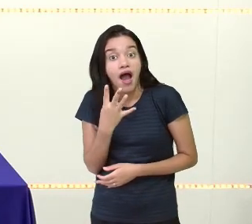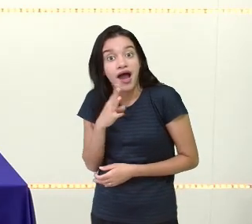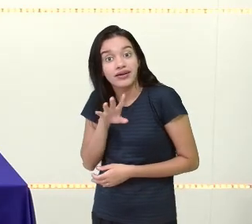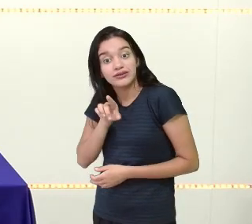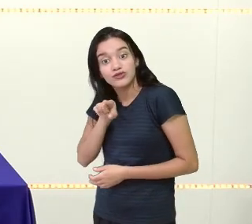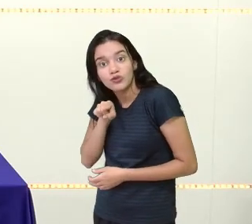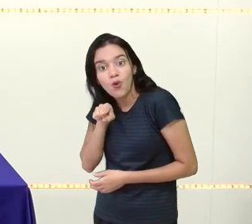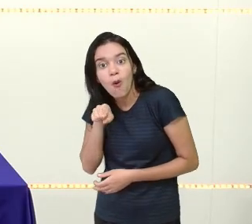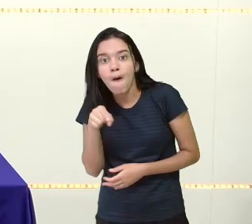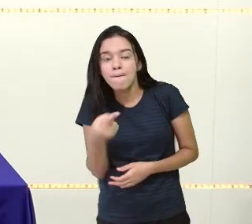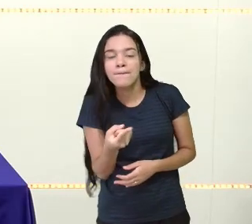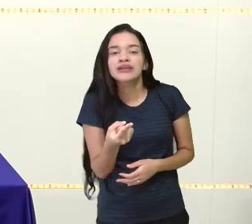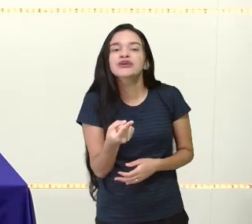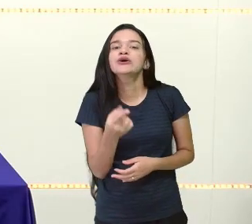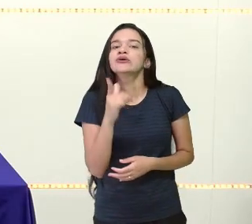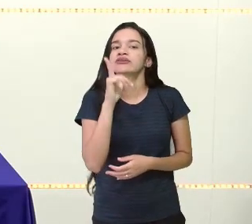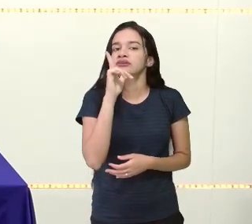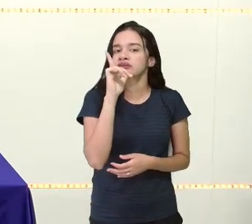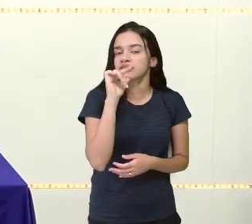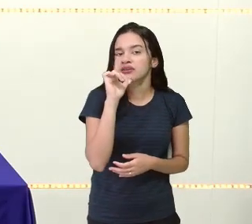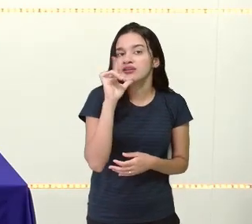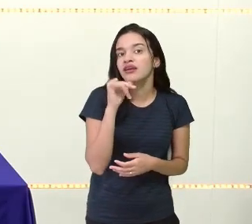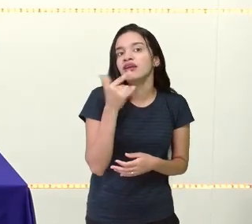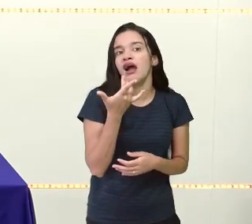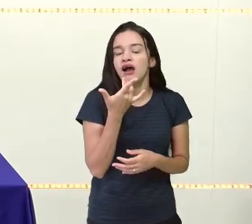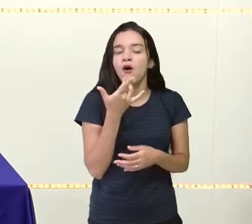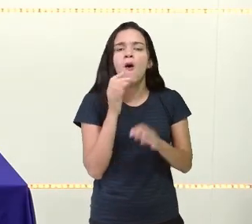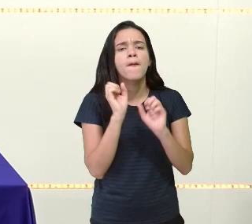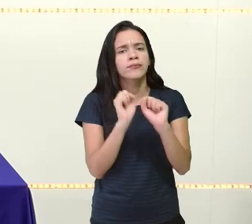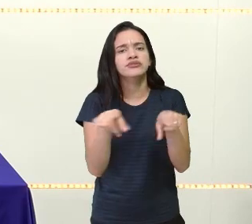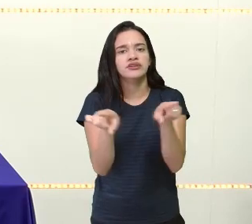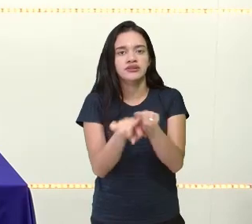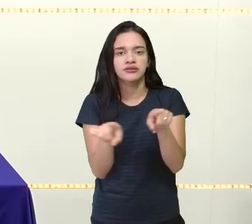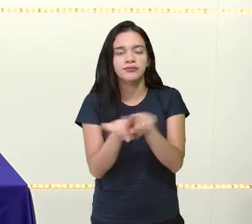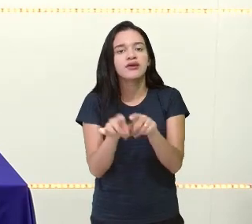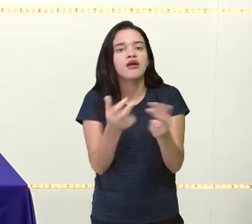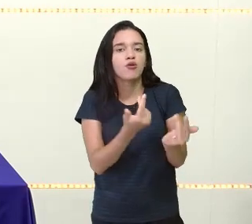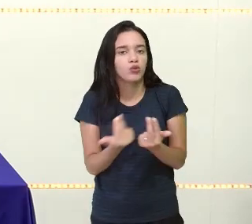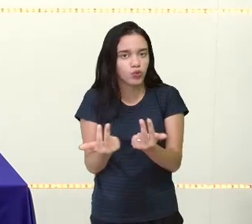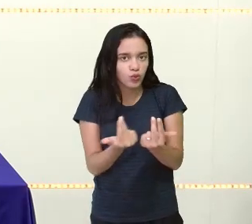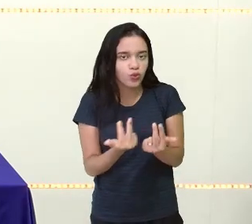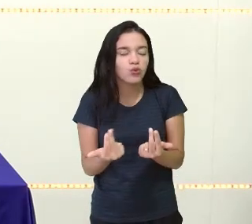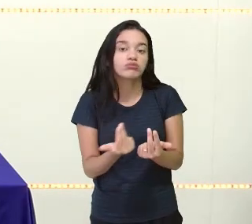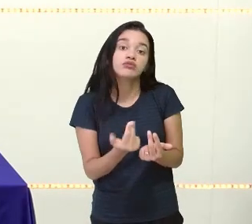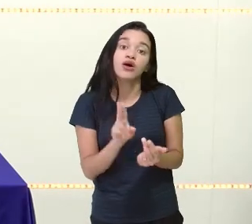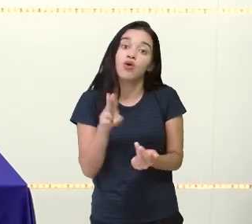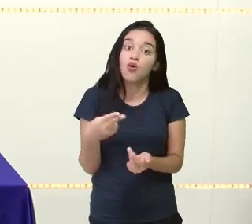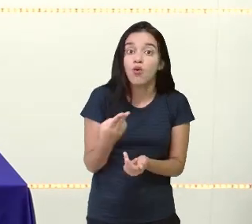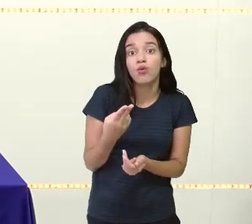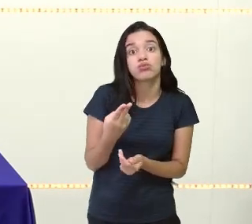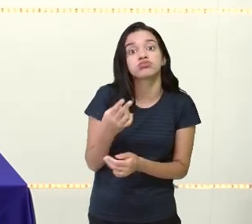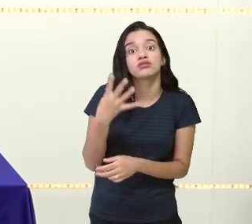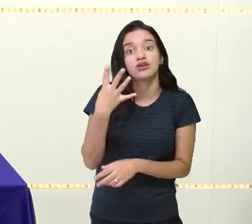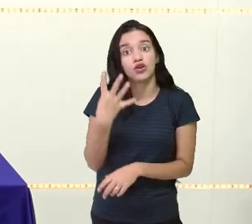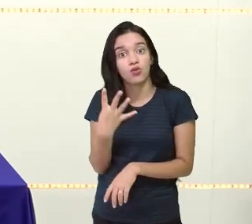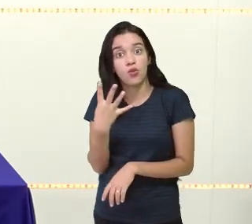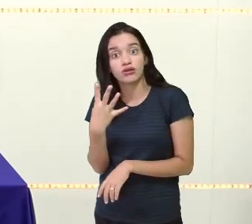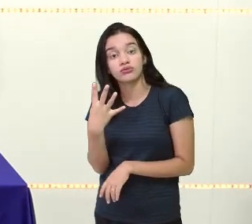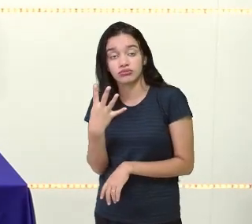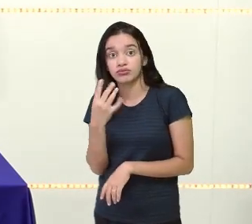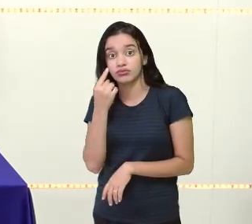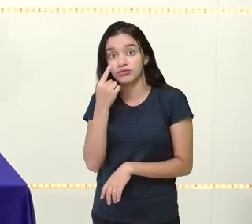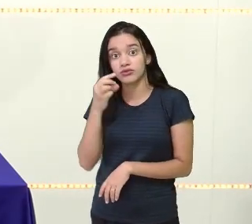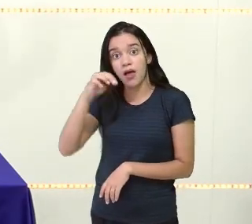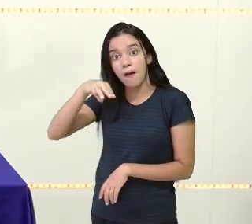4.000 mililitros de água, porque também seria a mesma coisa, né? Ou 4 litros ou 4